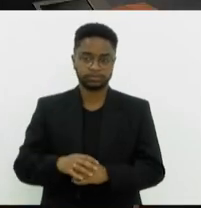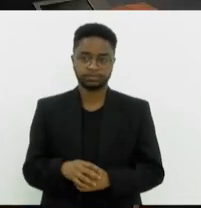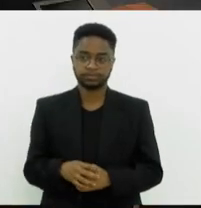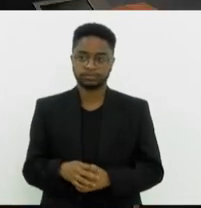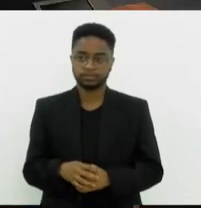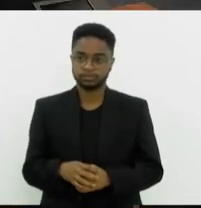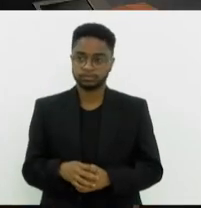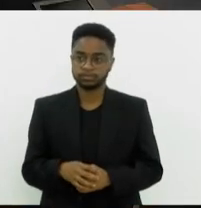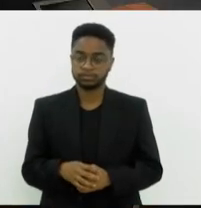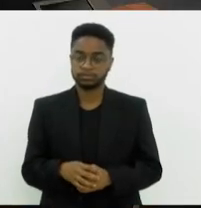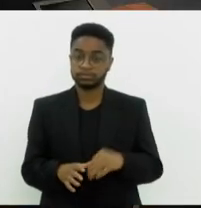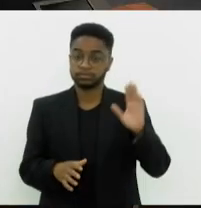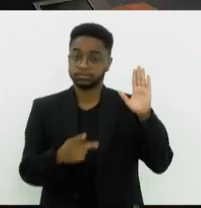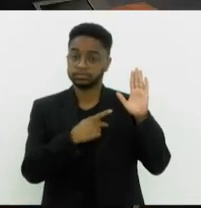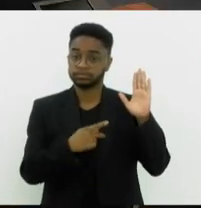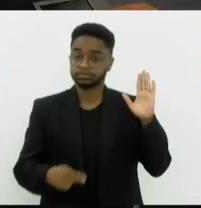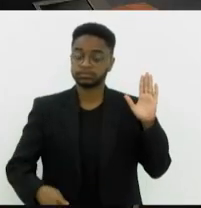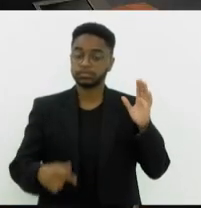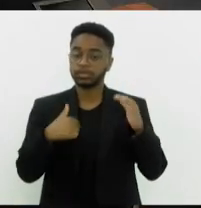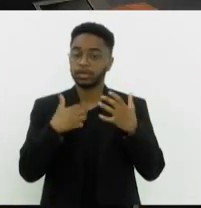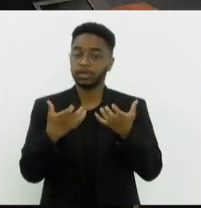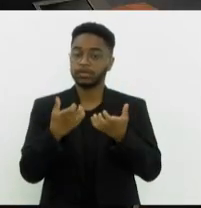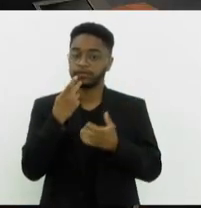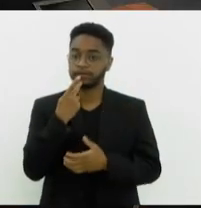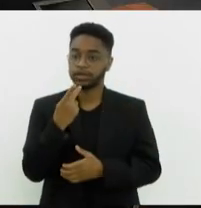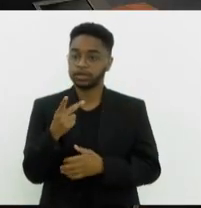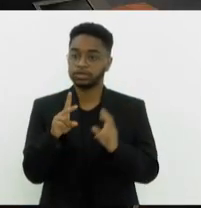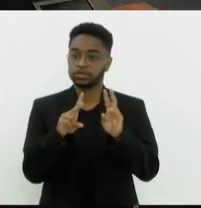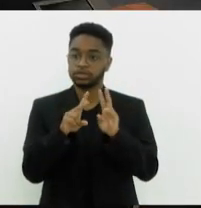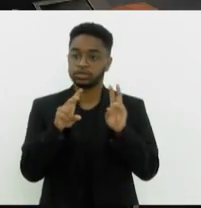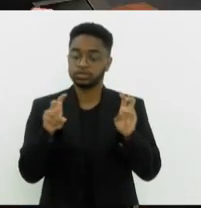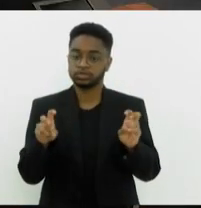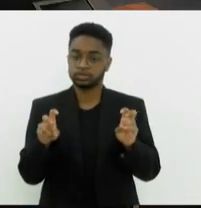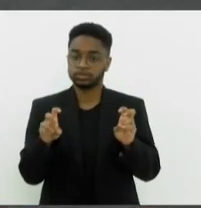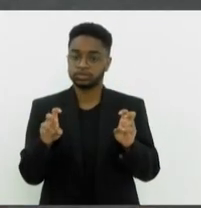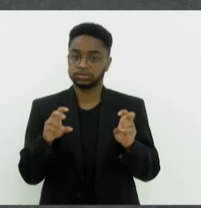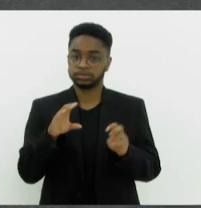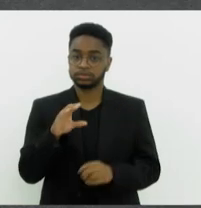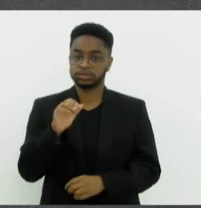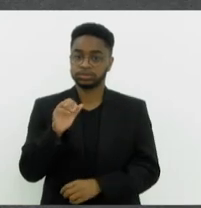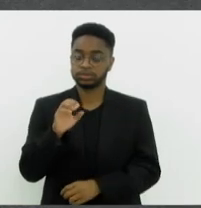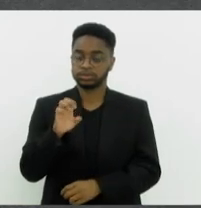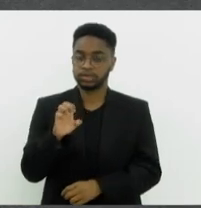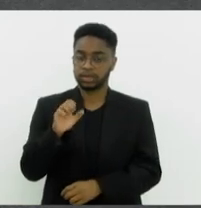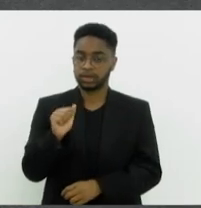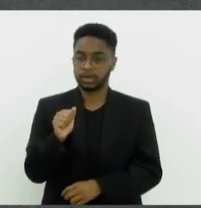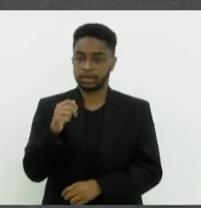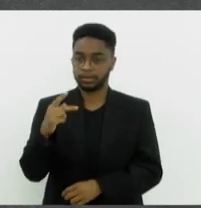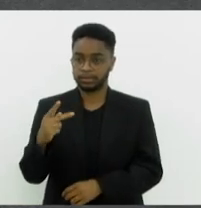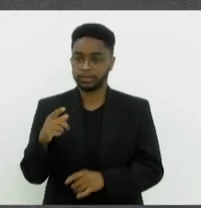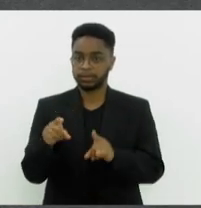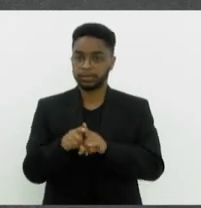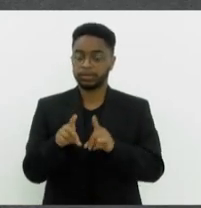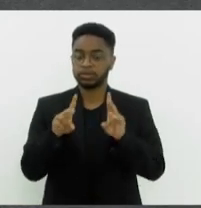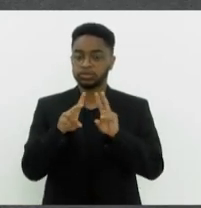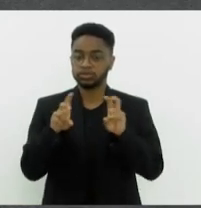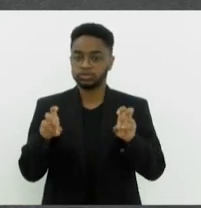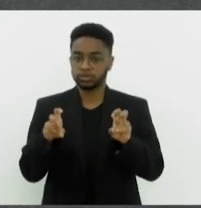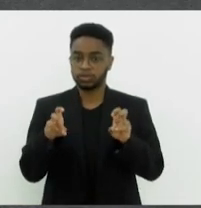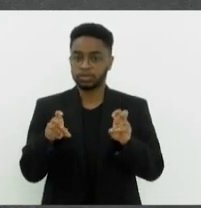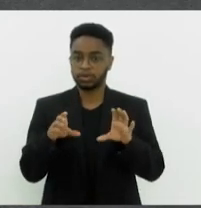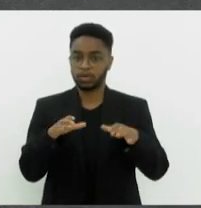presidente, queria falar sobre o CEAP e sobre a máfia